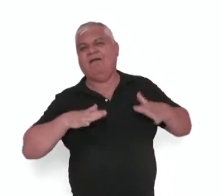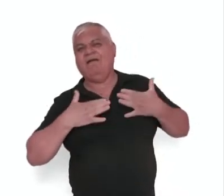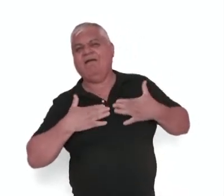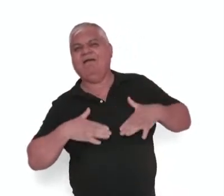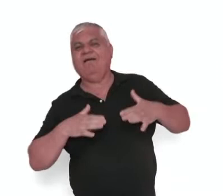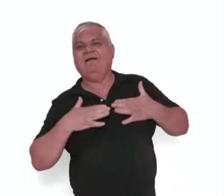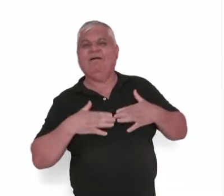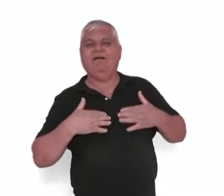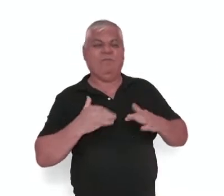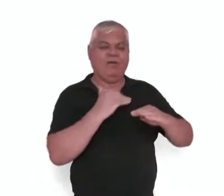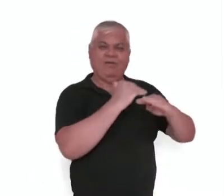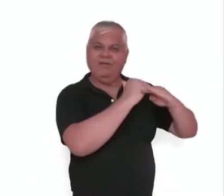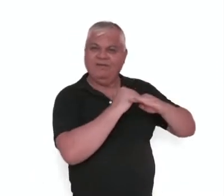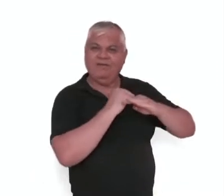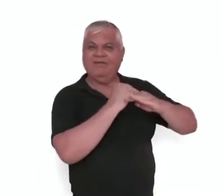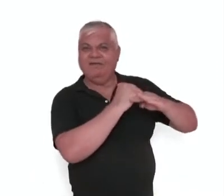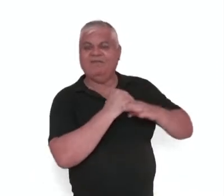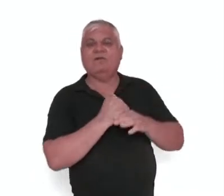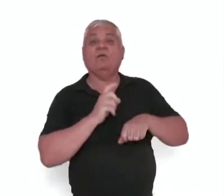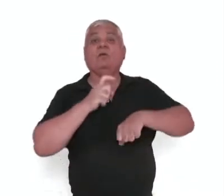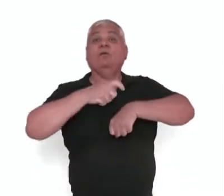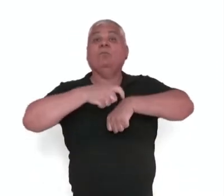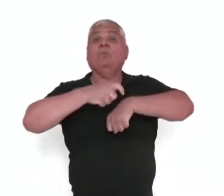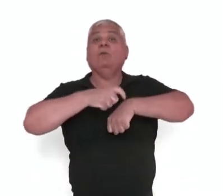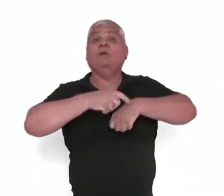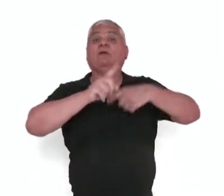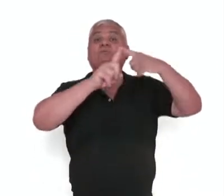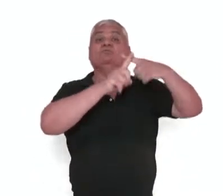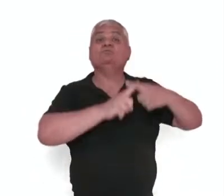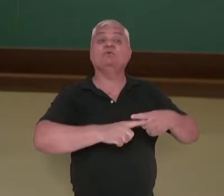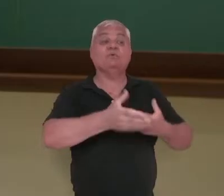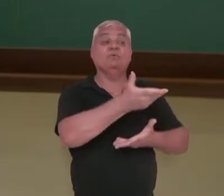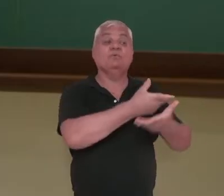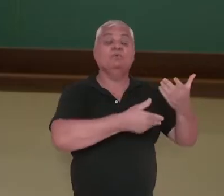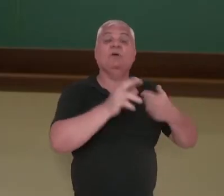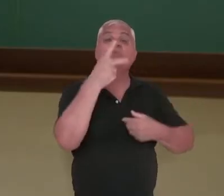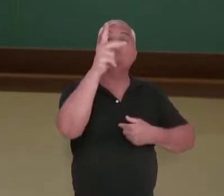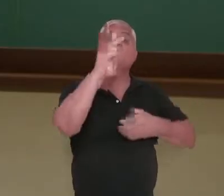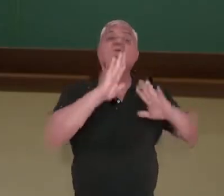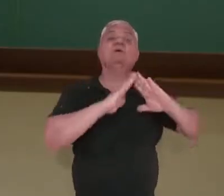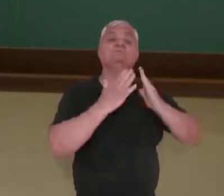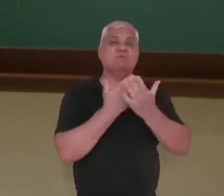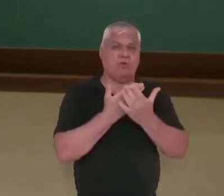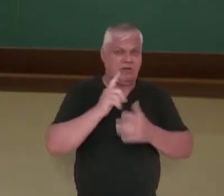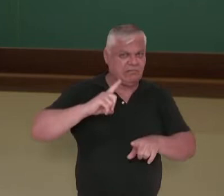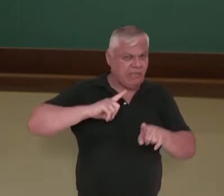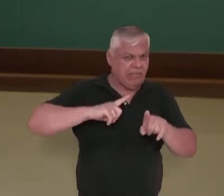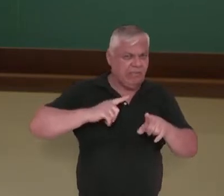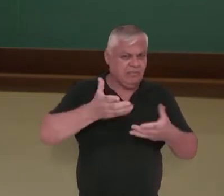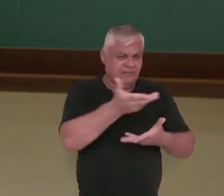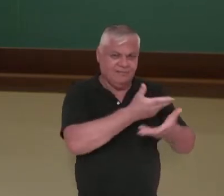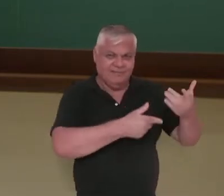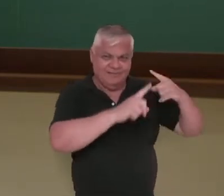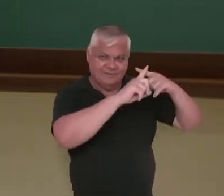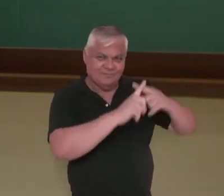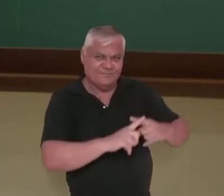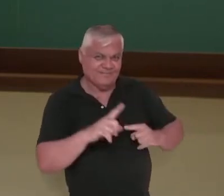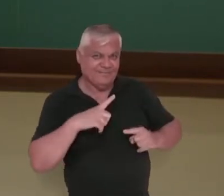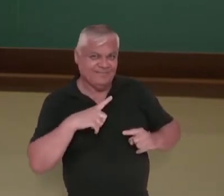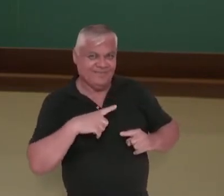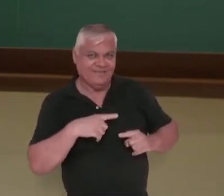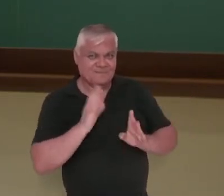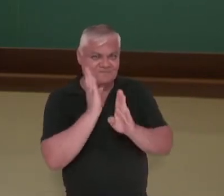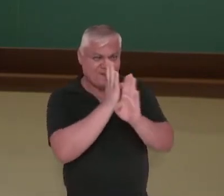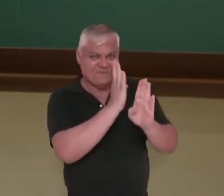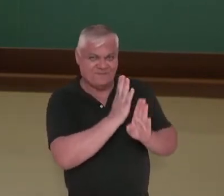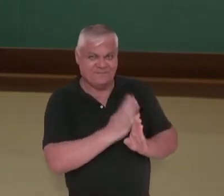inclusiva? Em que momentos os jogos cooperativos acontecem em sua escola? Eles acontecem na sua escola? Você consegue